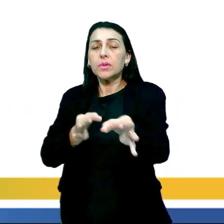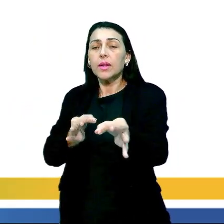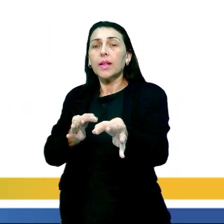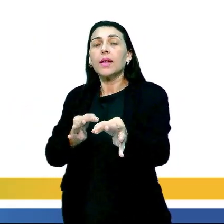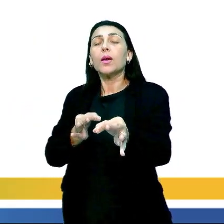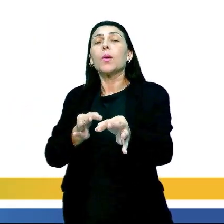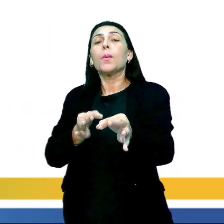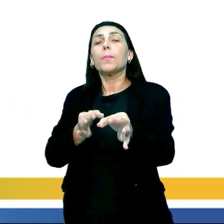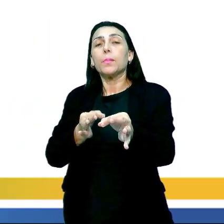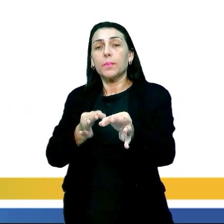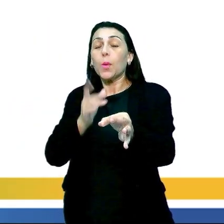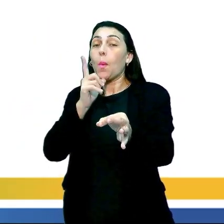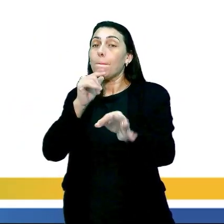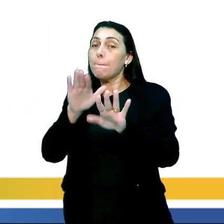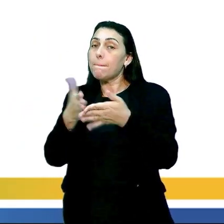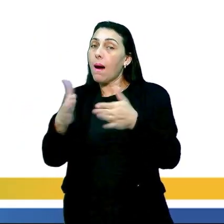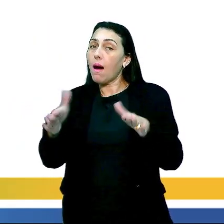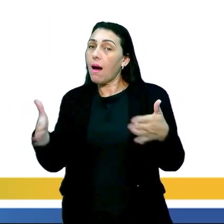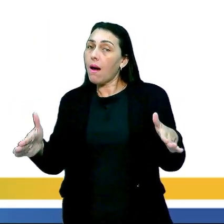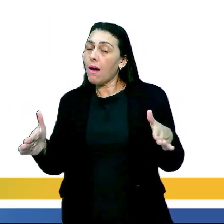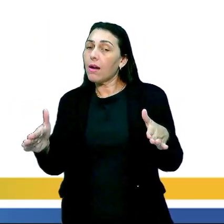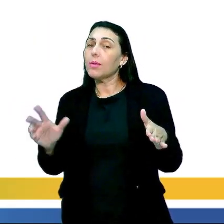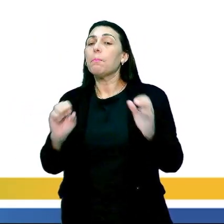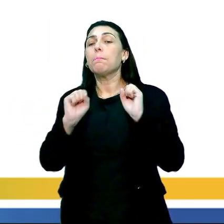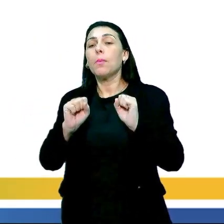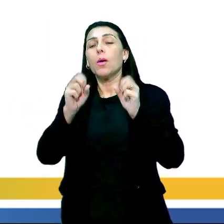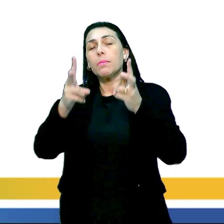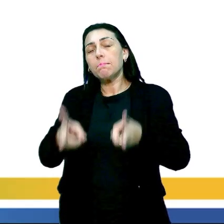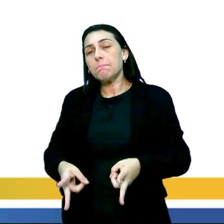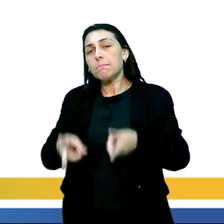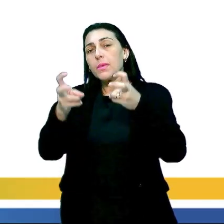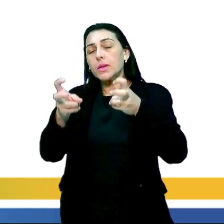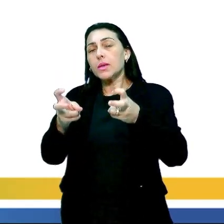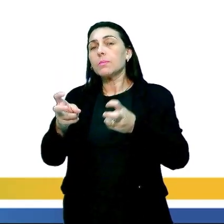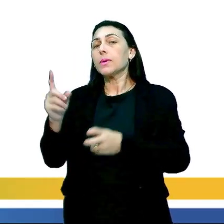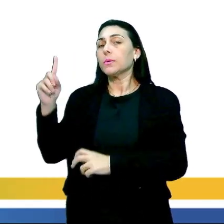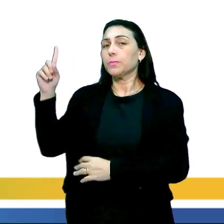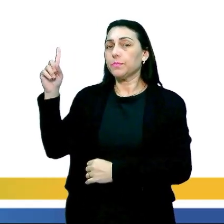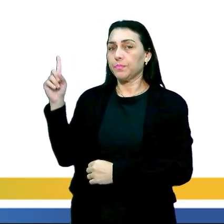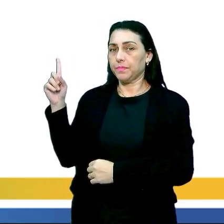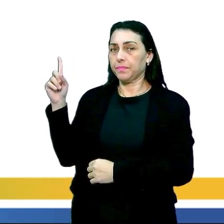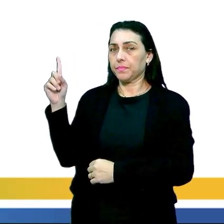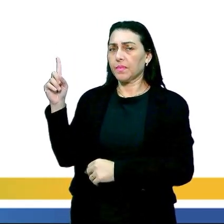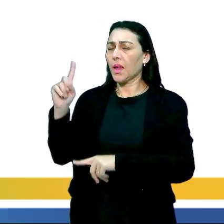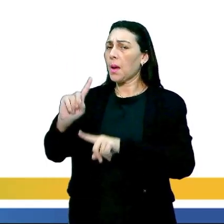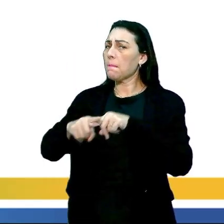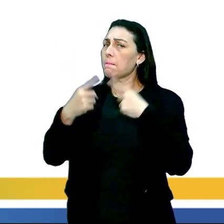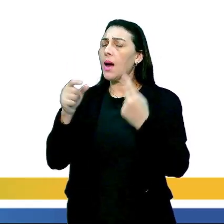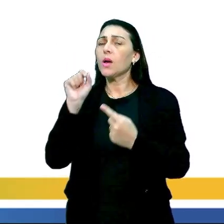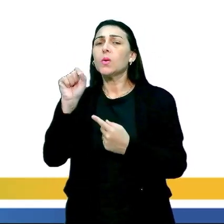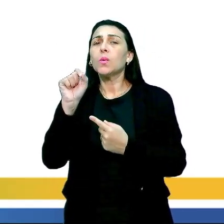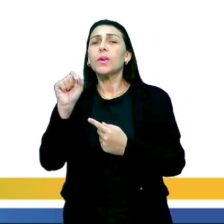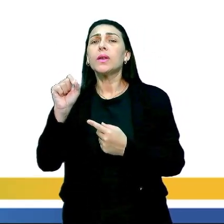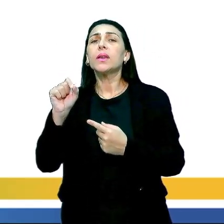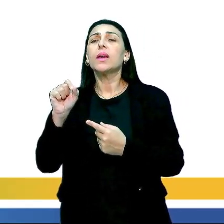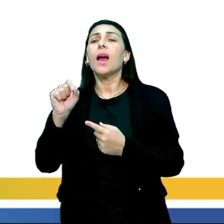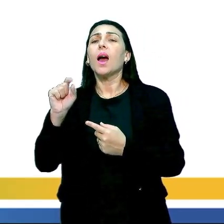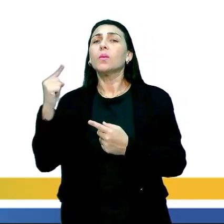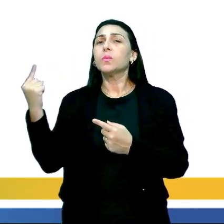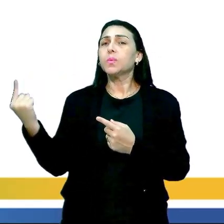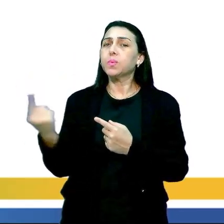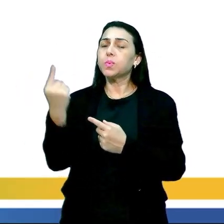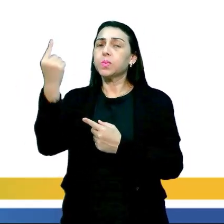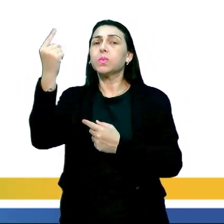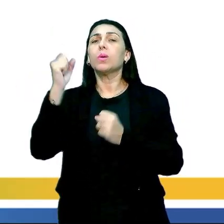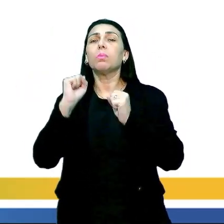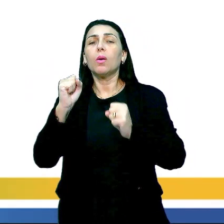nível médio do mar, conforme a gente pode observar na imagem. Mas o que a altitude pode interferir